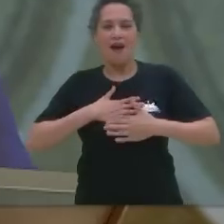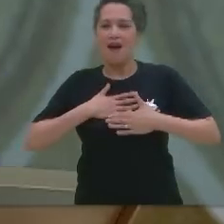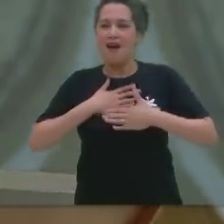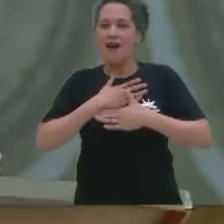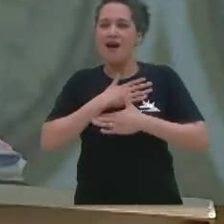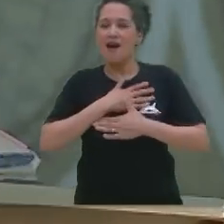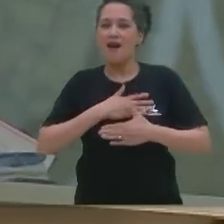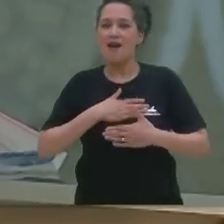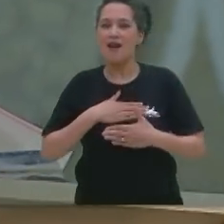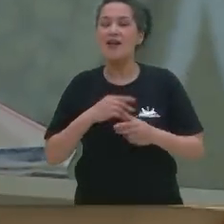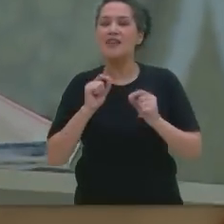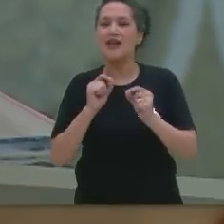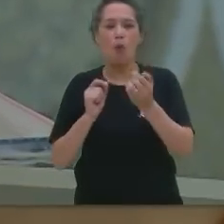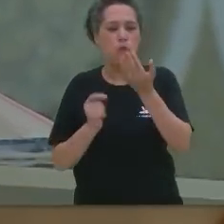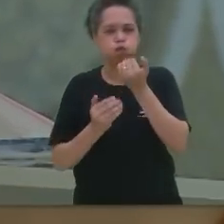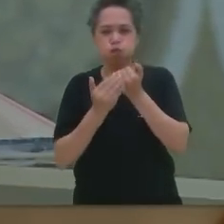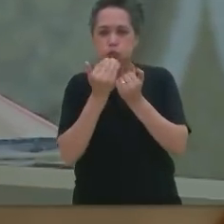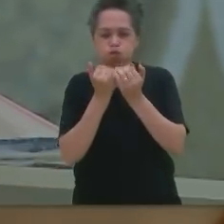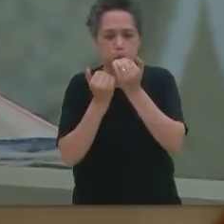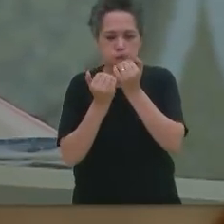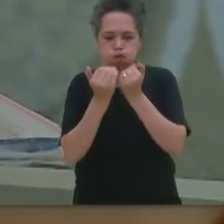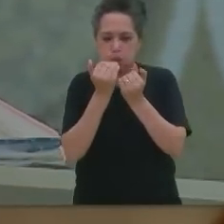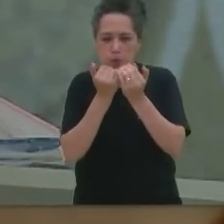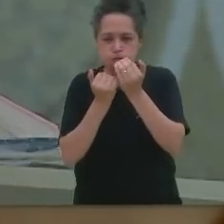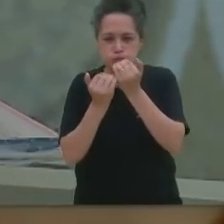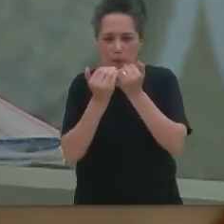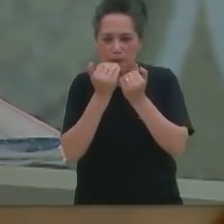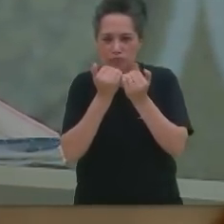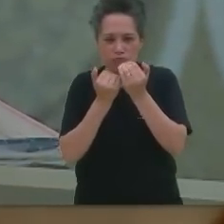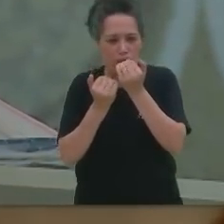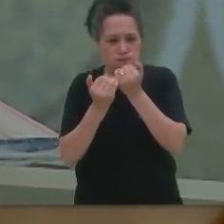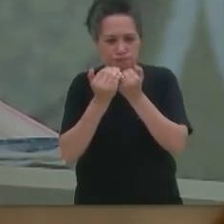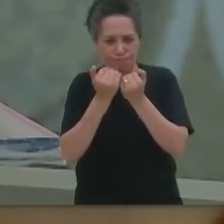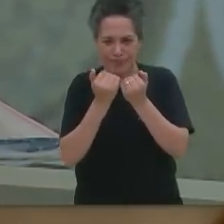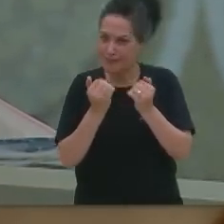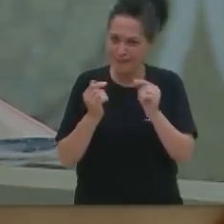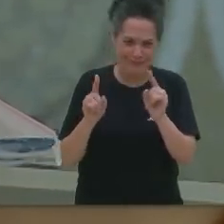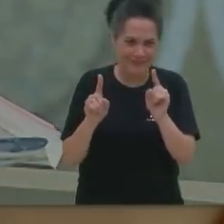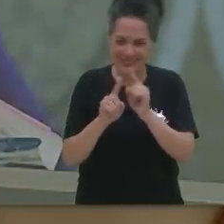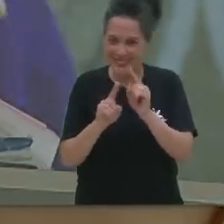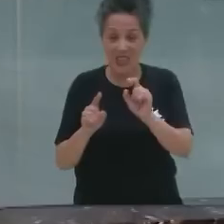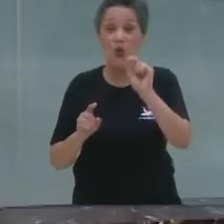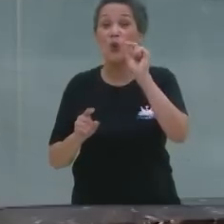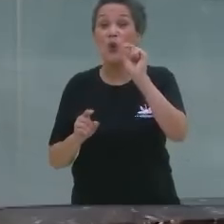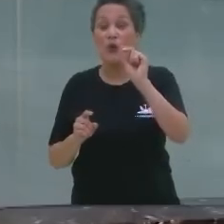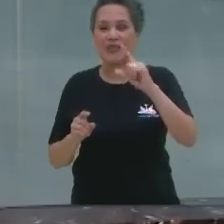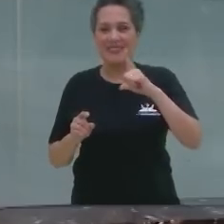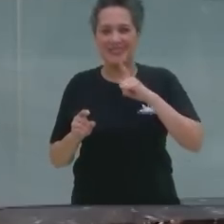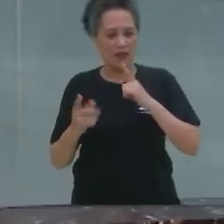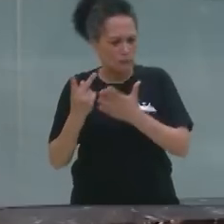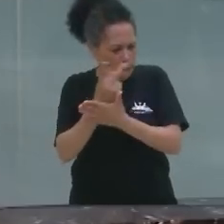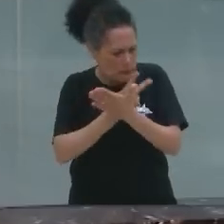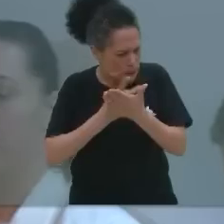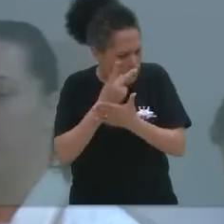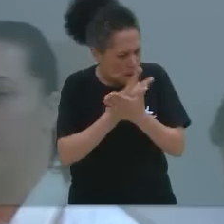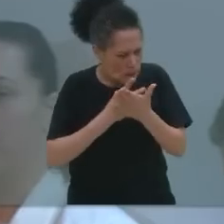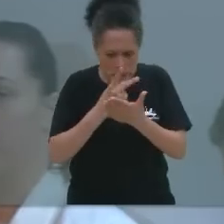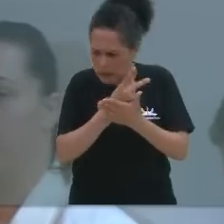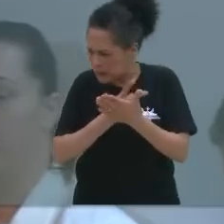naquilo que consome. Não é só o comer, é o que a pessoa está procurando.